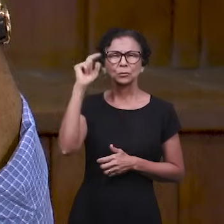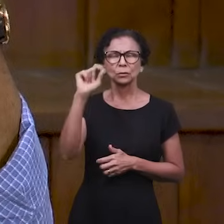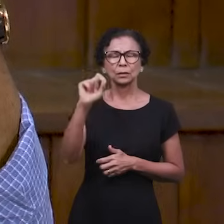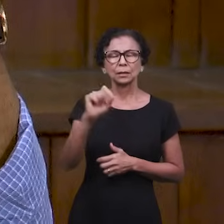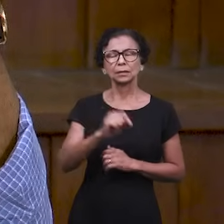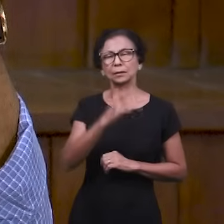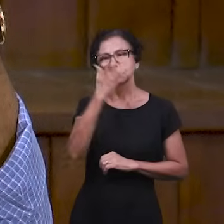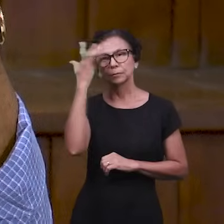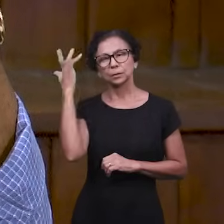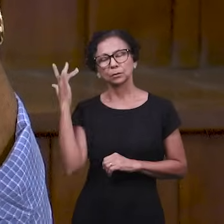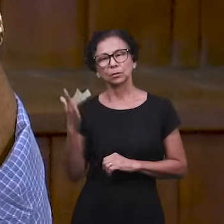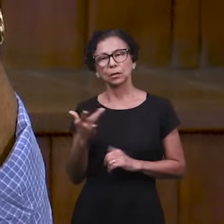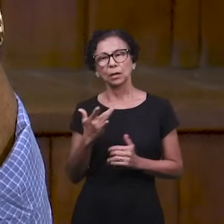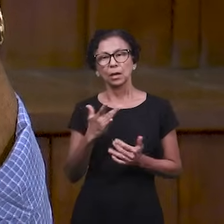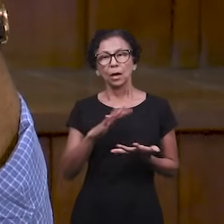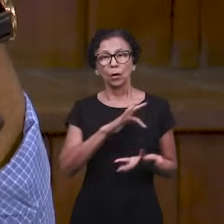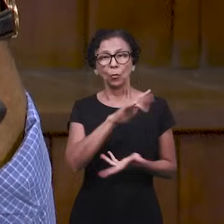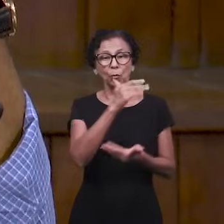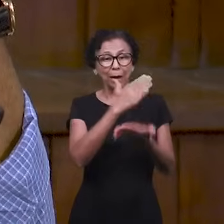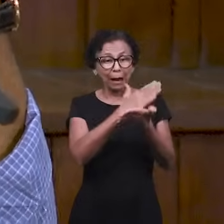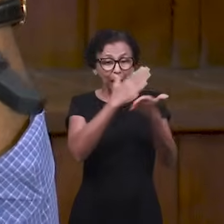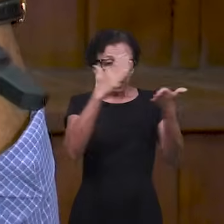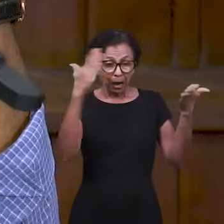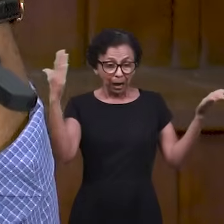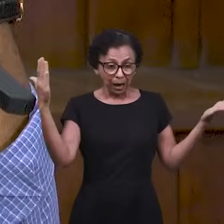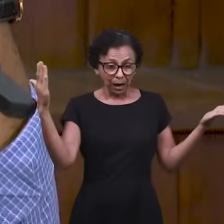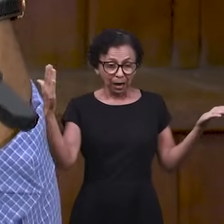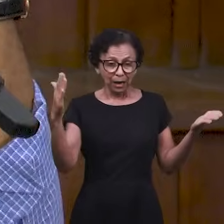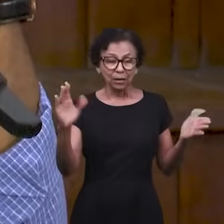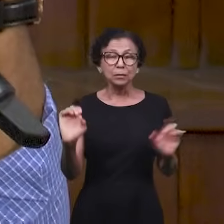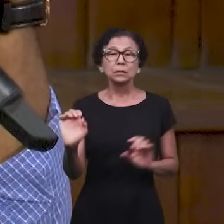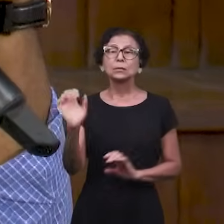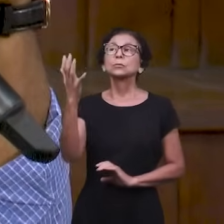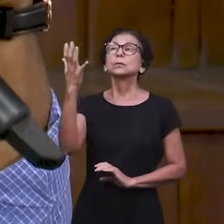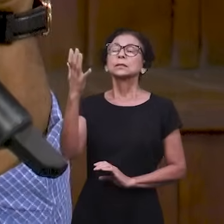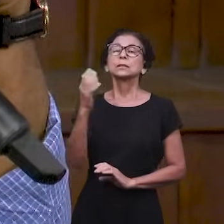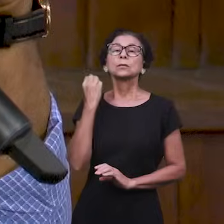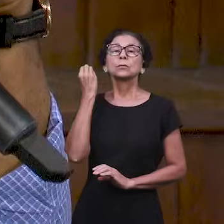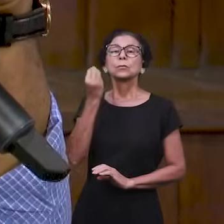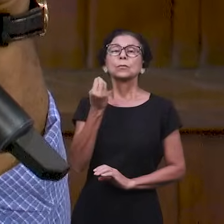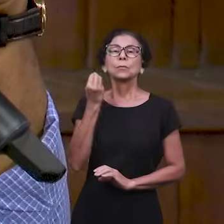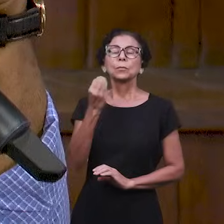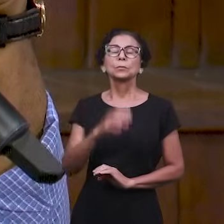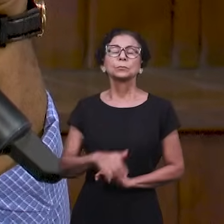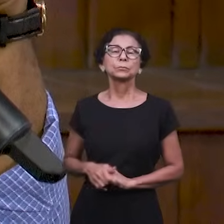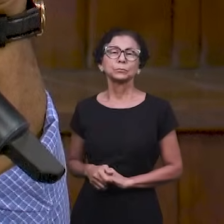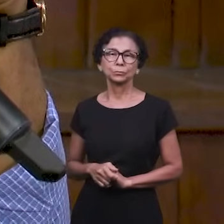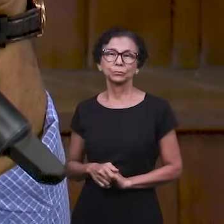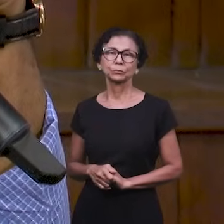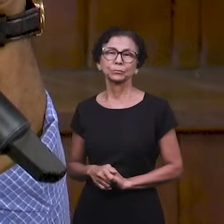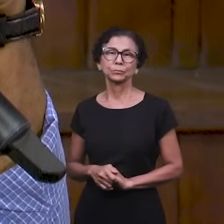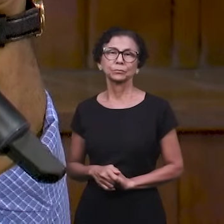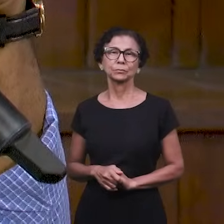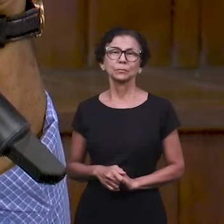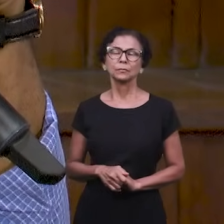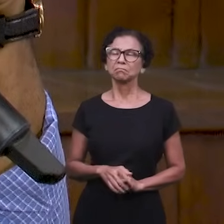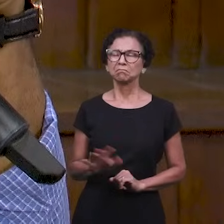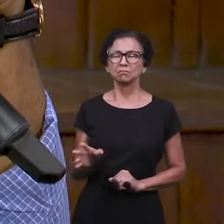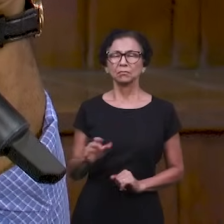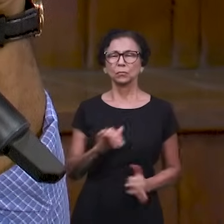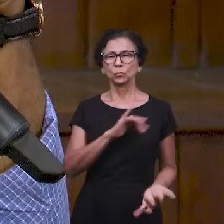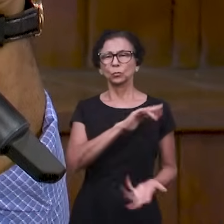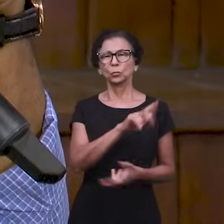Jesus falou, os discípulos perguntaram, que sinal haverá? Então, o irmão tem que lembrar o seguinte, o mundo vai